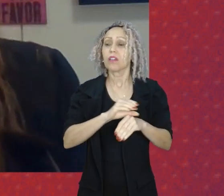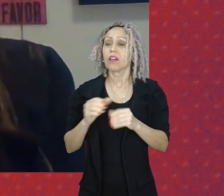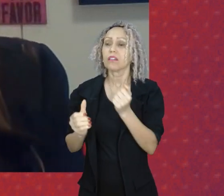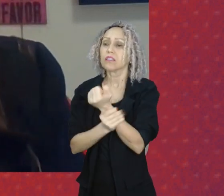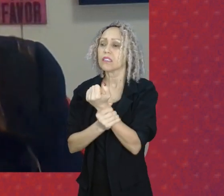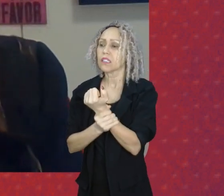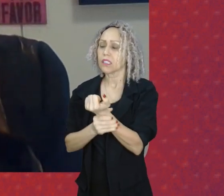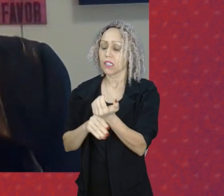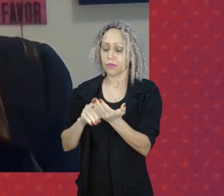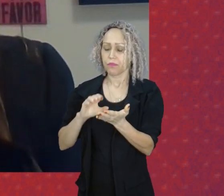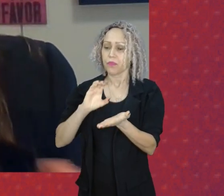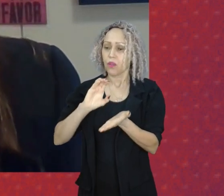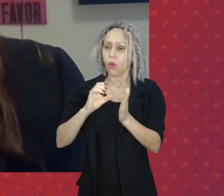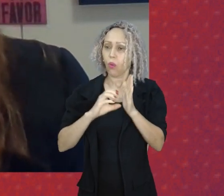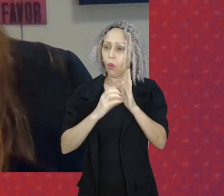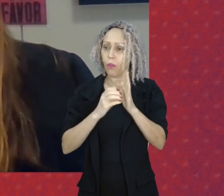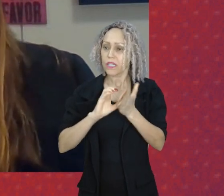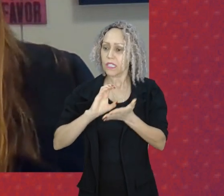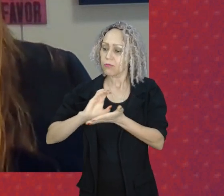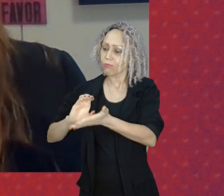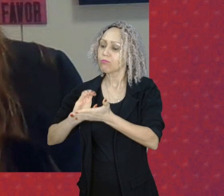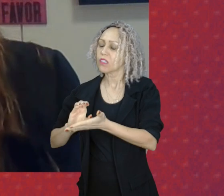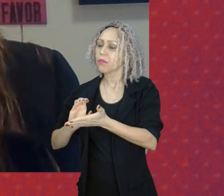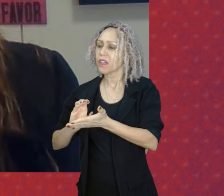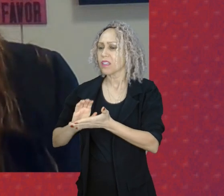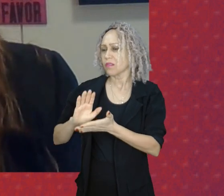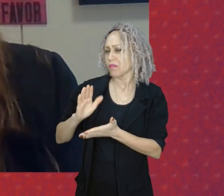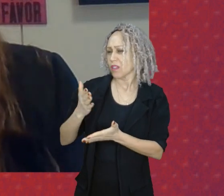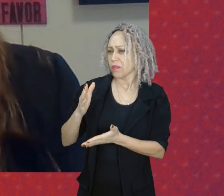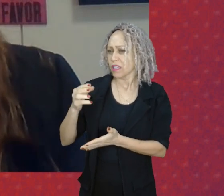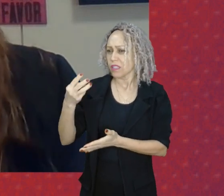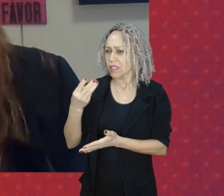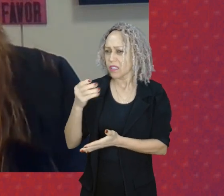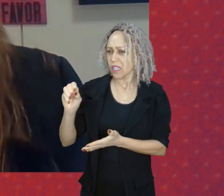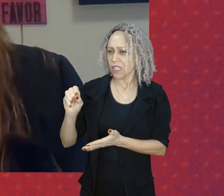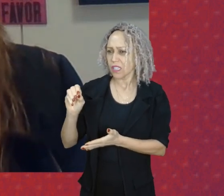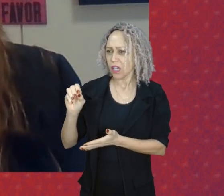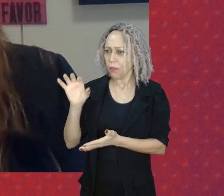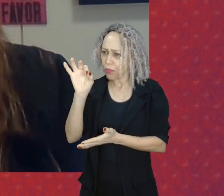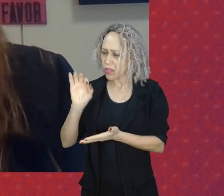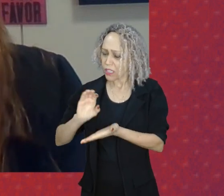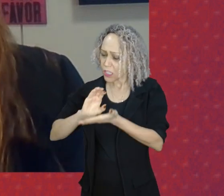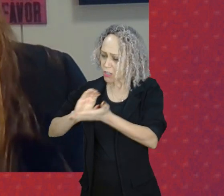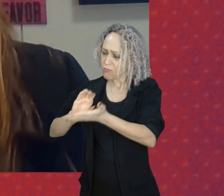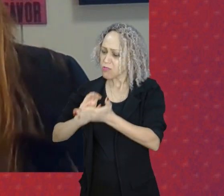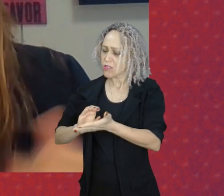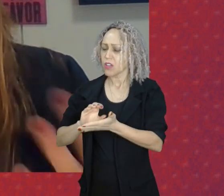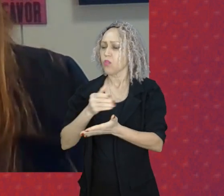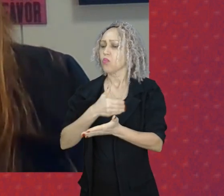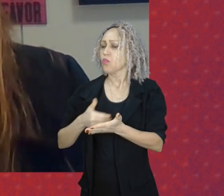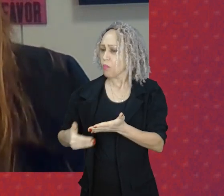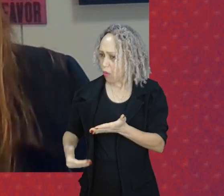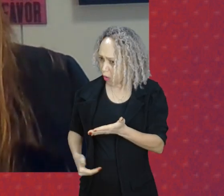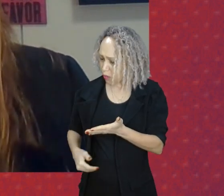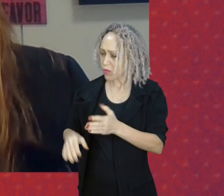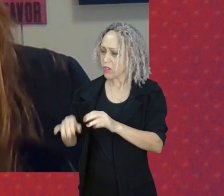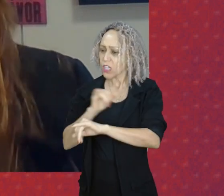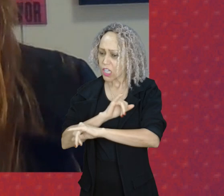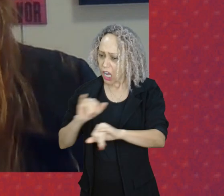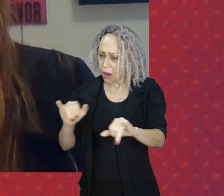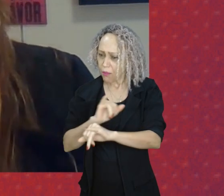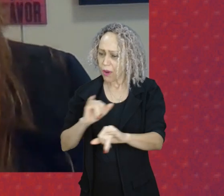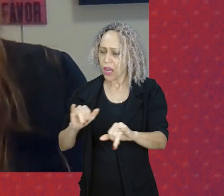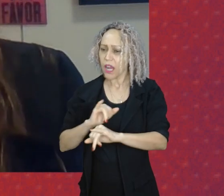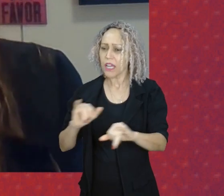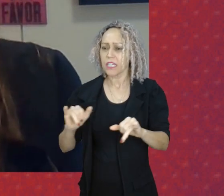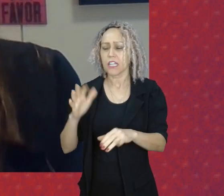os partidos são obrigados a destinar pelo menos 30% dos recursos públicos de campanha, que vão ser aplicados nas campanhas e